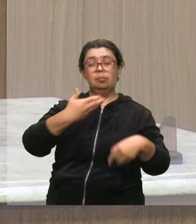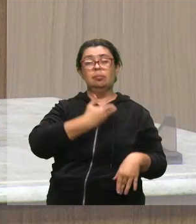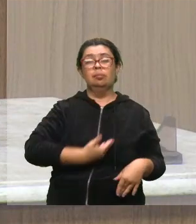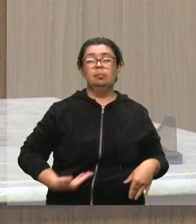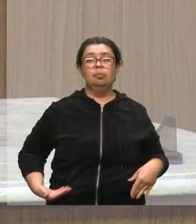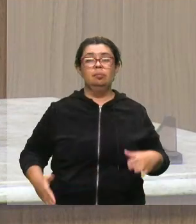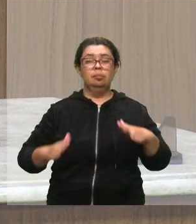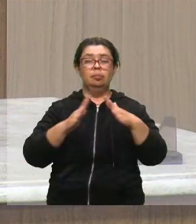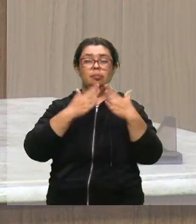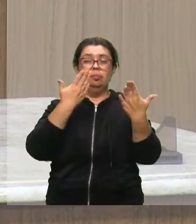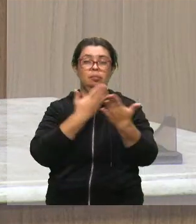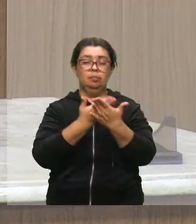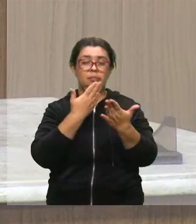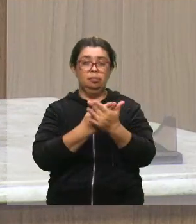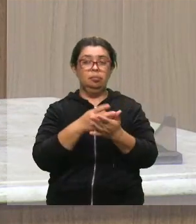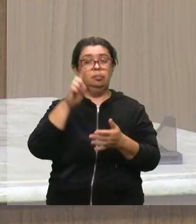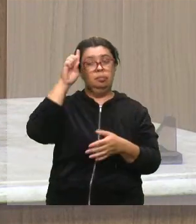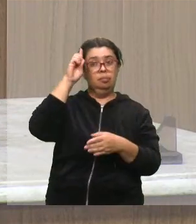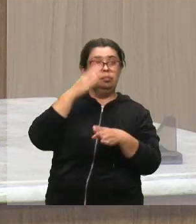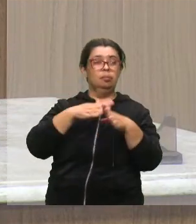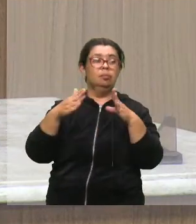as escolas de tempo integral.